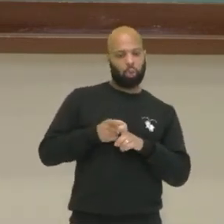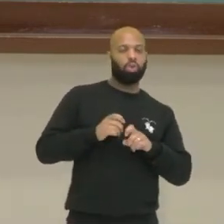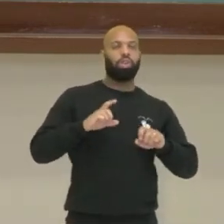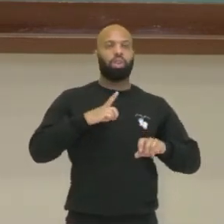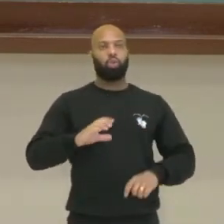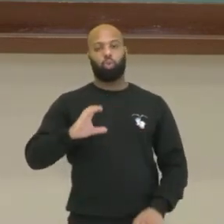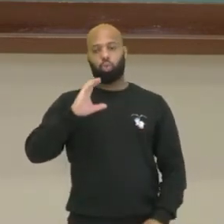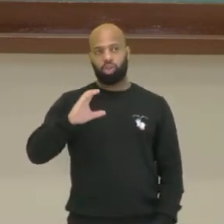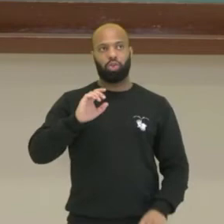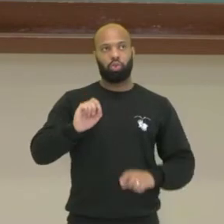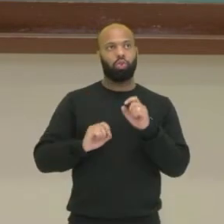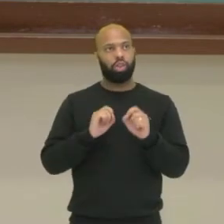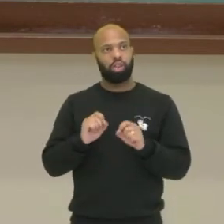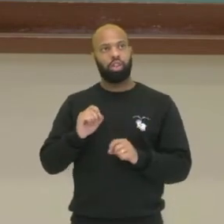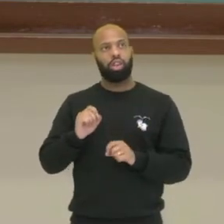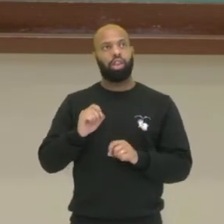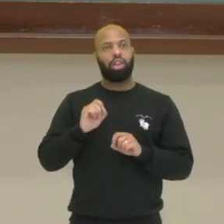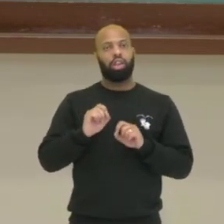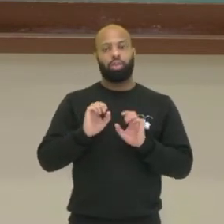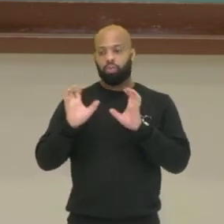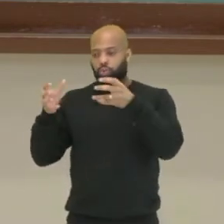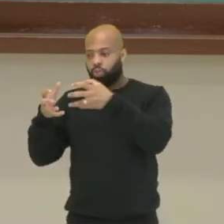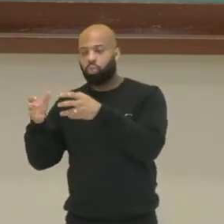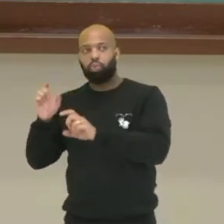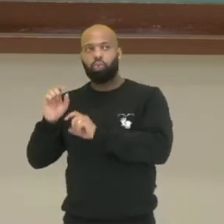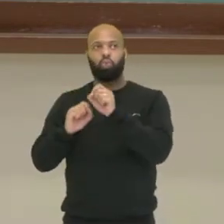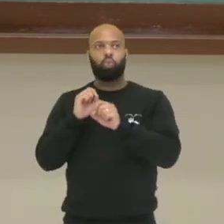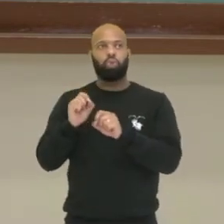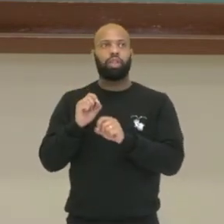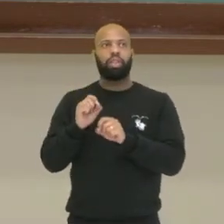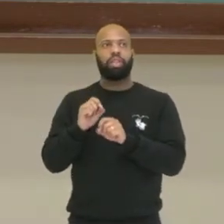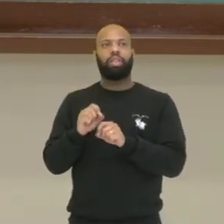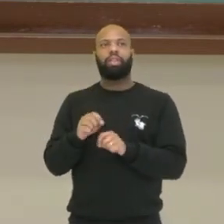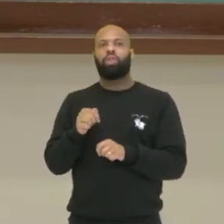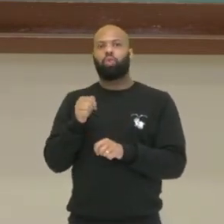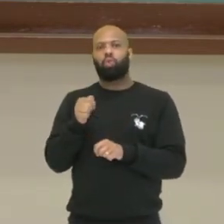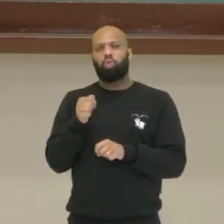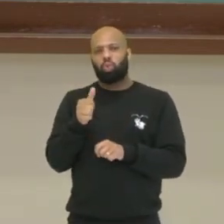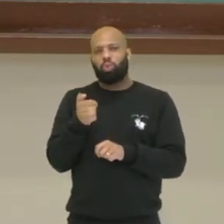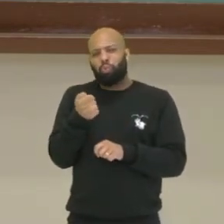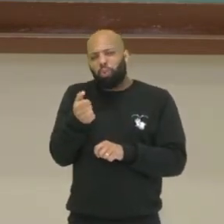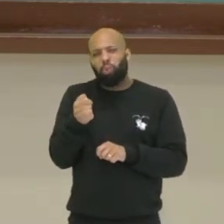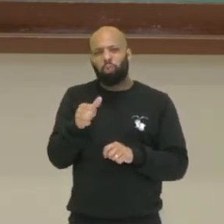C são para tetraplégicos, as outras categorias são para